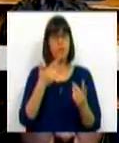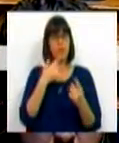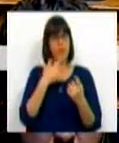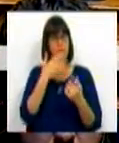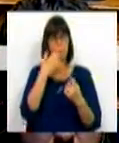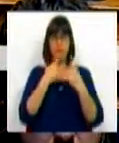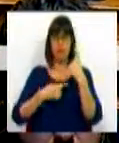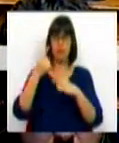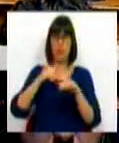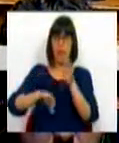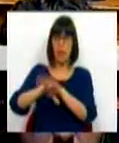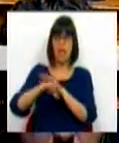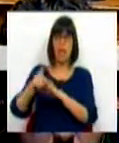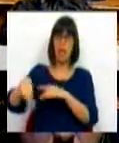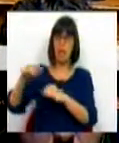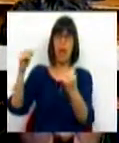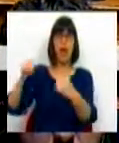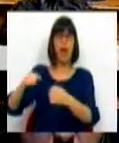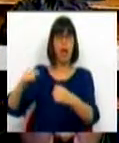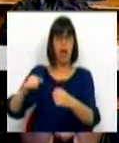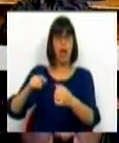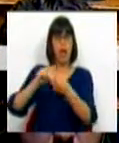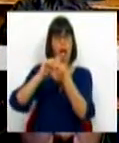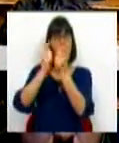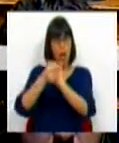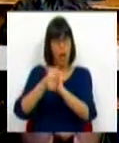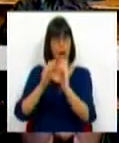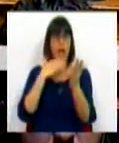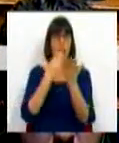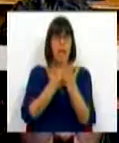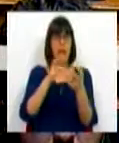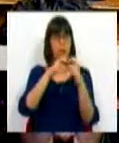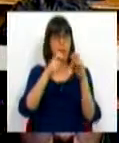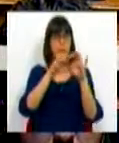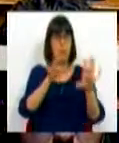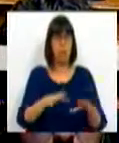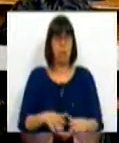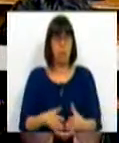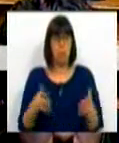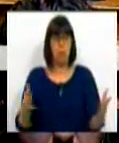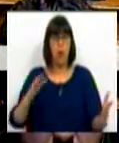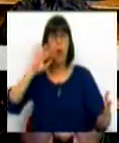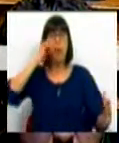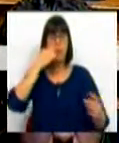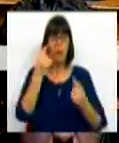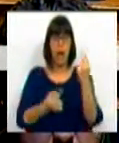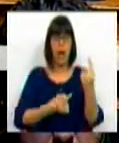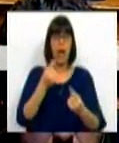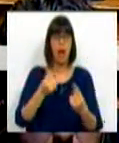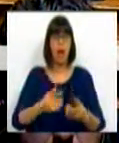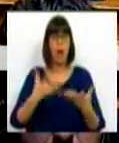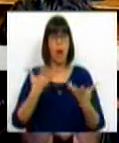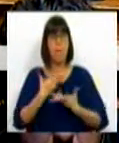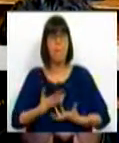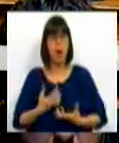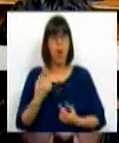estranho consenso na direita portuguesa de que reformar é causar sangue. Ou se prejudica alguém, ou se